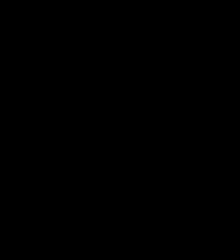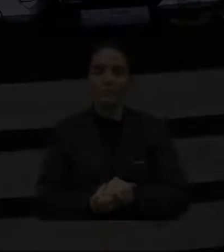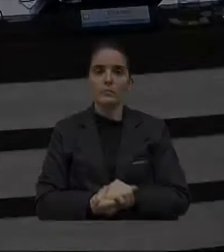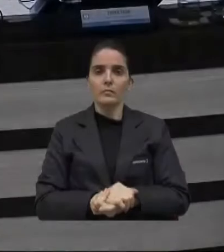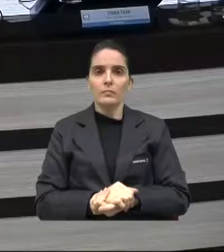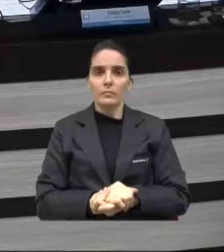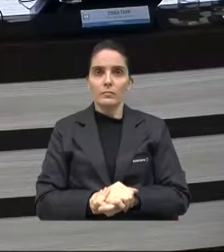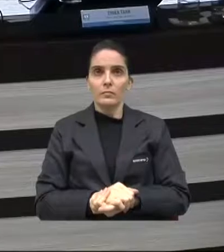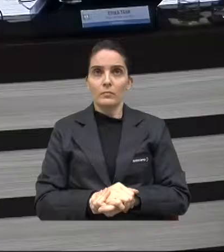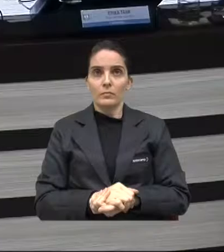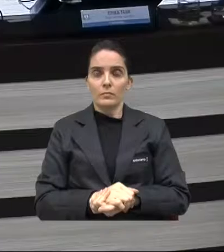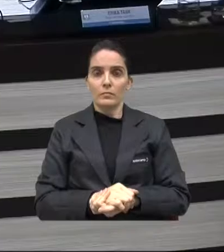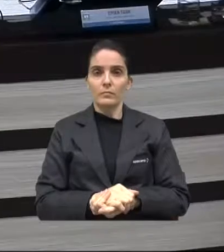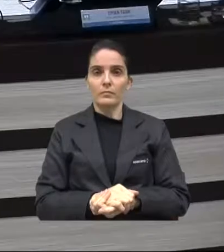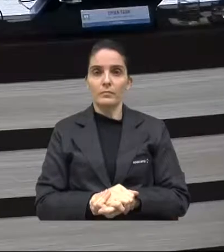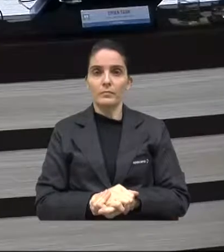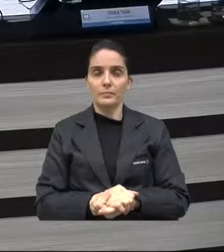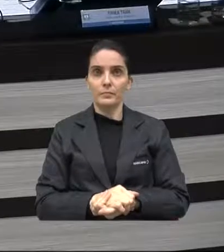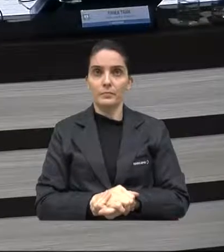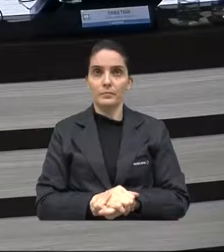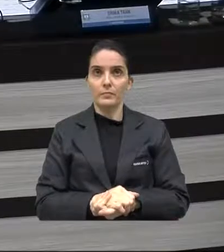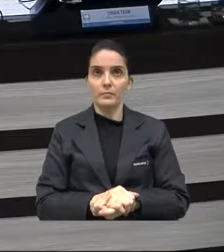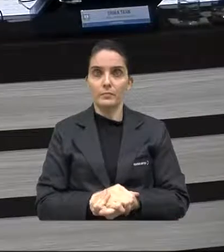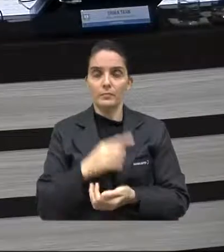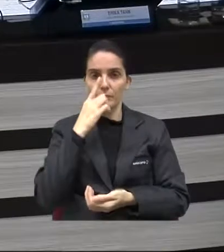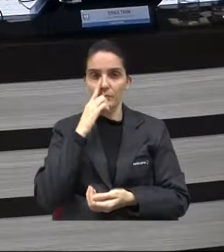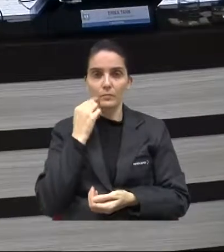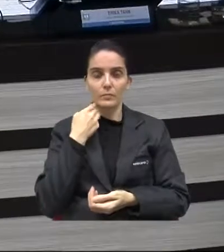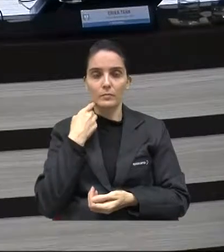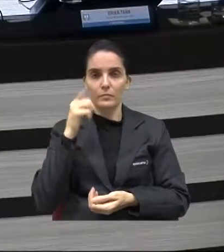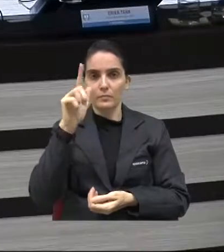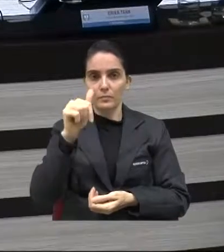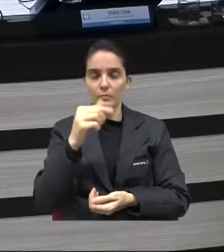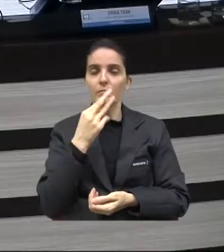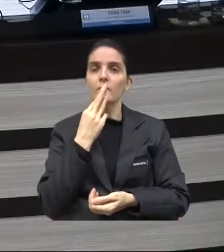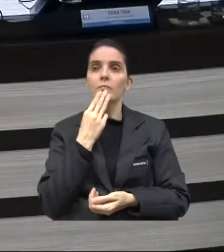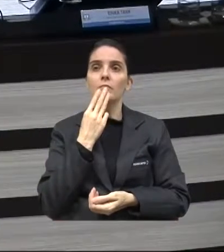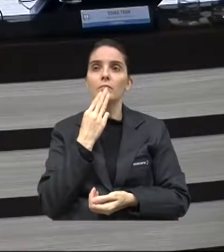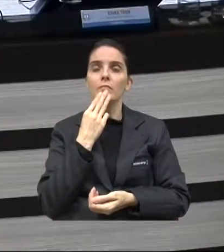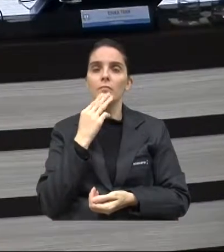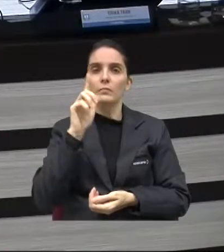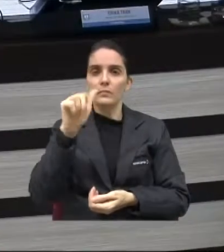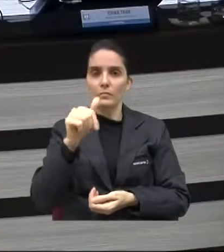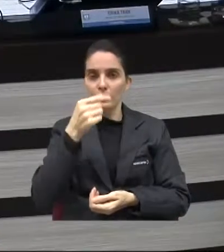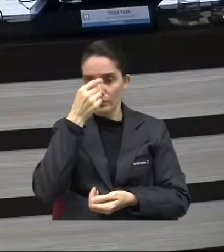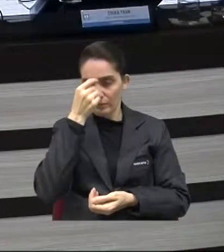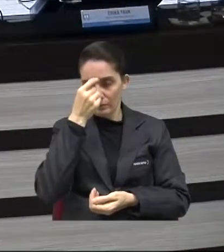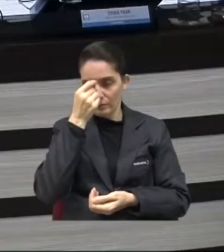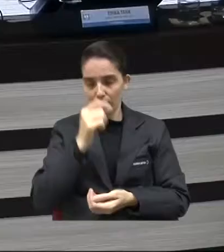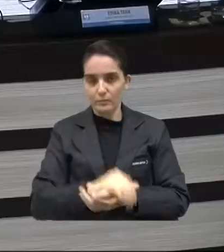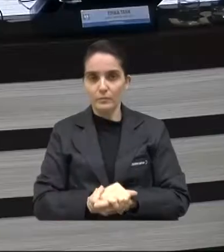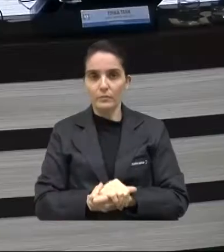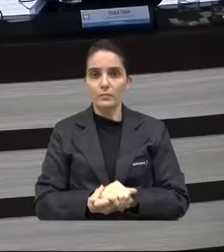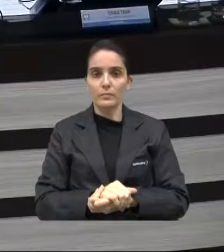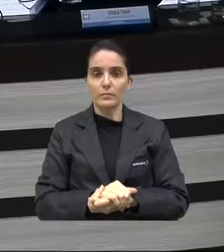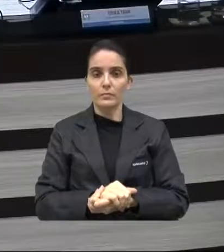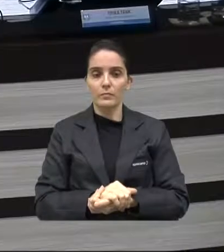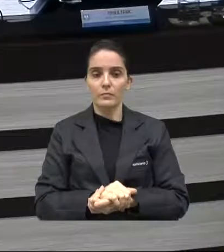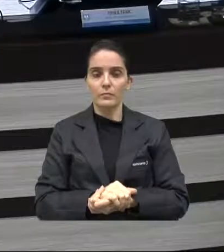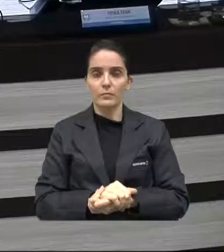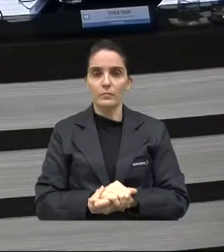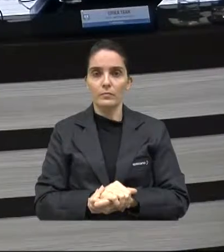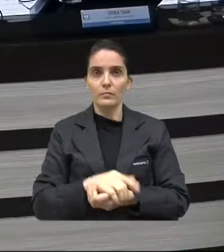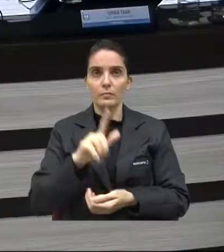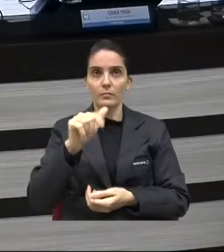Eu quero discutir, senhor presidente. Eu gostaria, presidente. O Newton Santos, depois o vereador Vaguinho e depois o Jorge Freitas. Depois